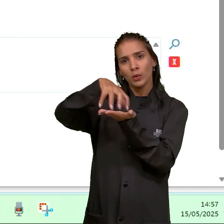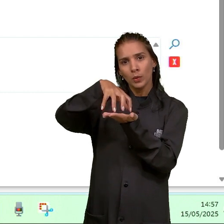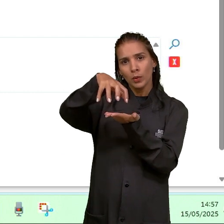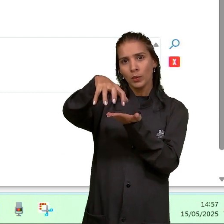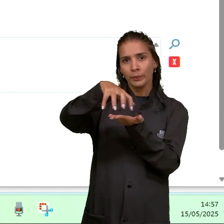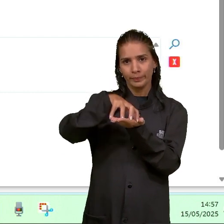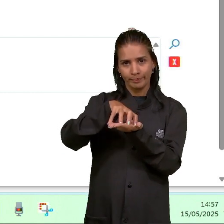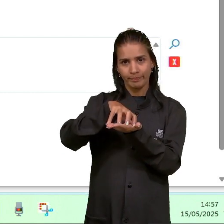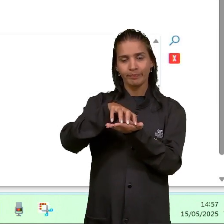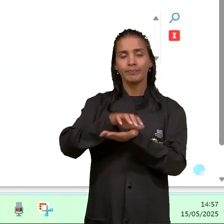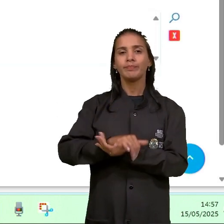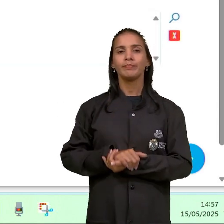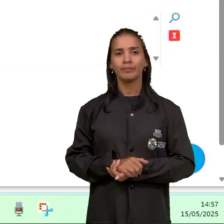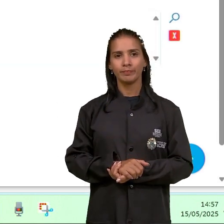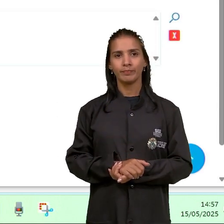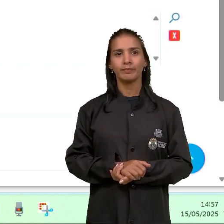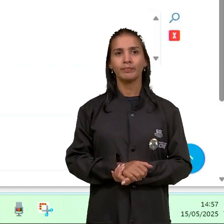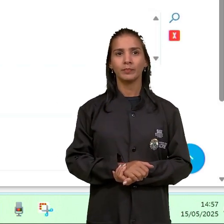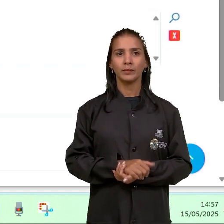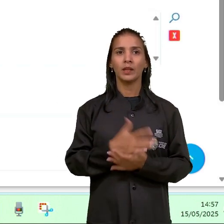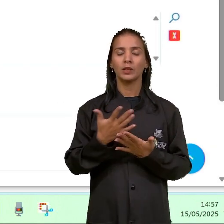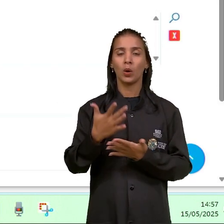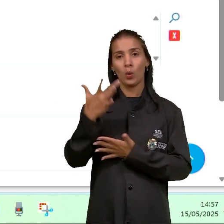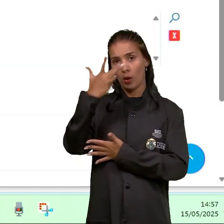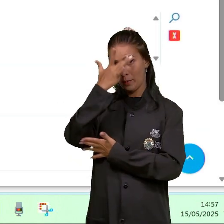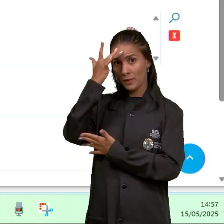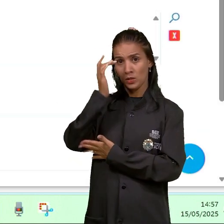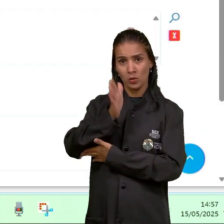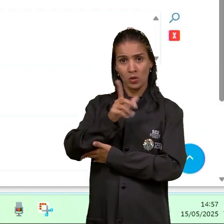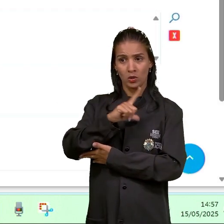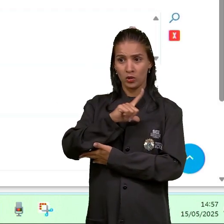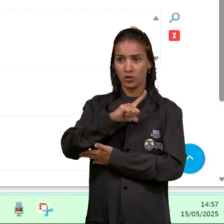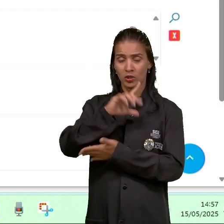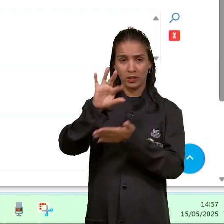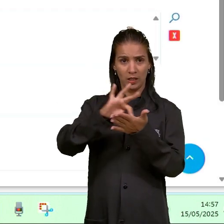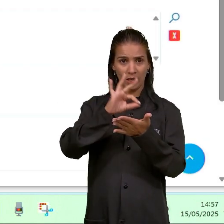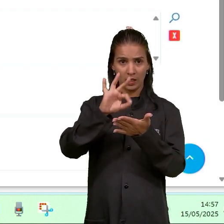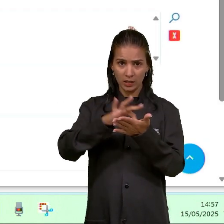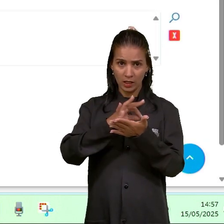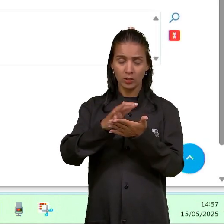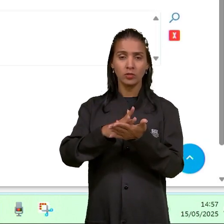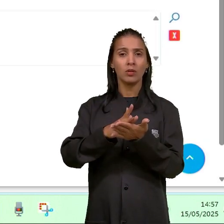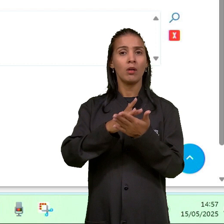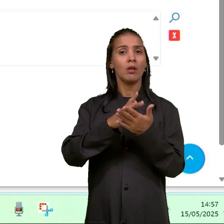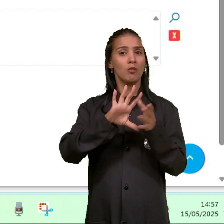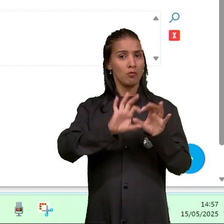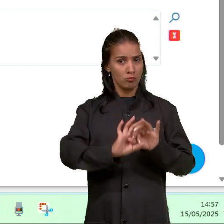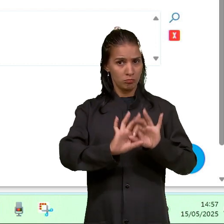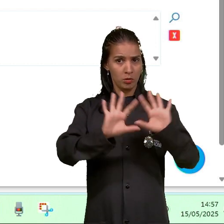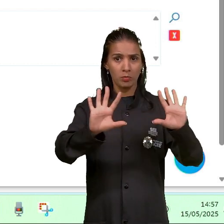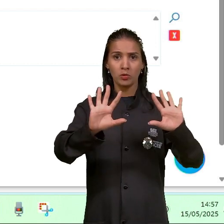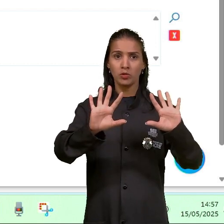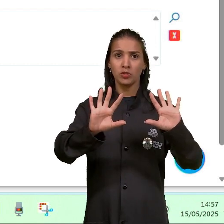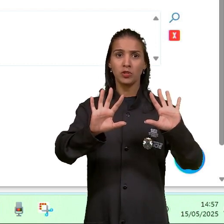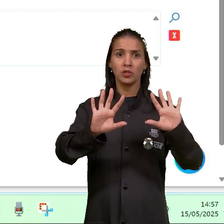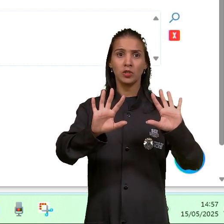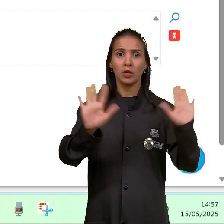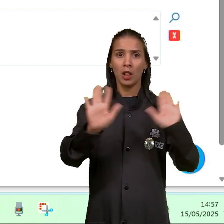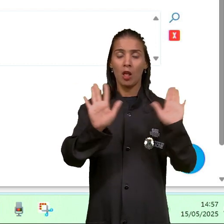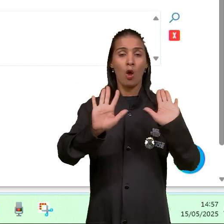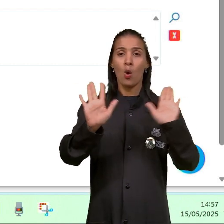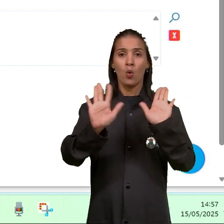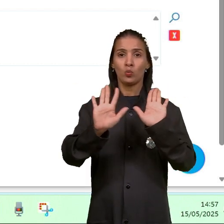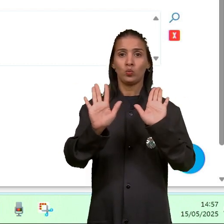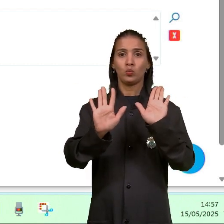cadastro. Tá? Vou permitir ou não vou permitir que ela inclua documento. Vou deixar que não. Tá?